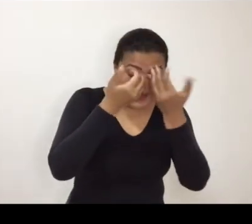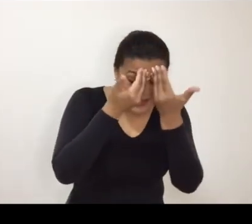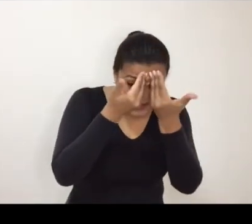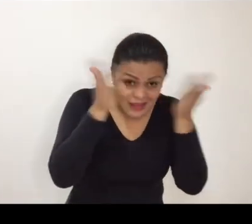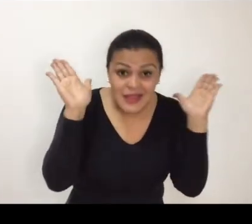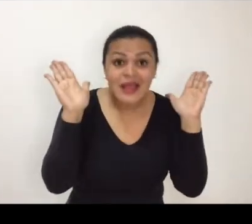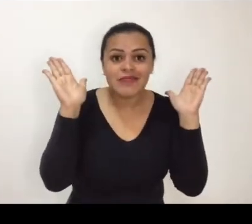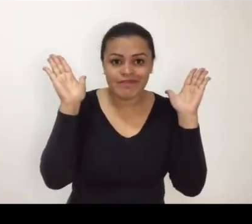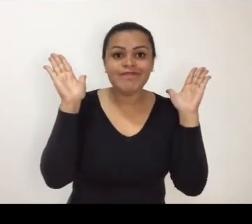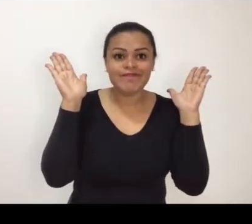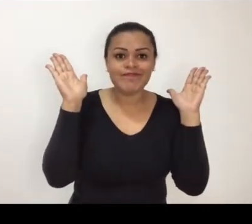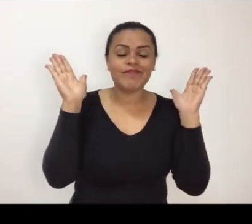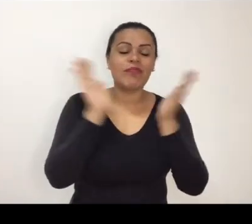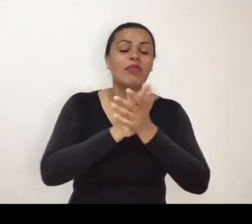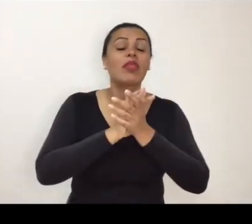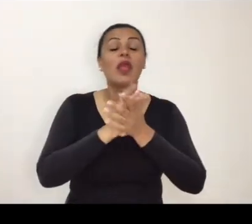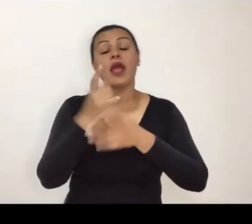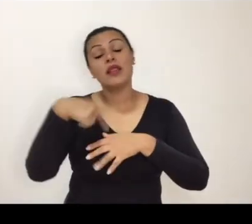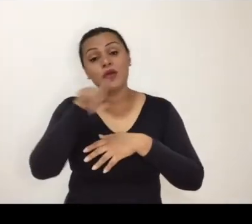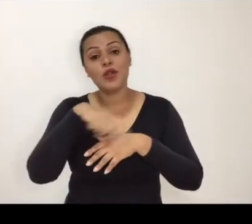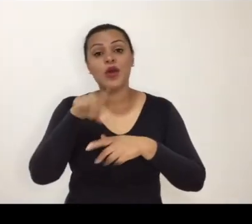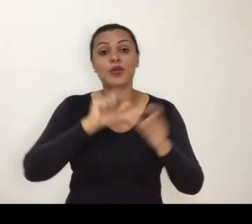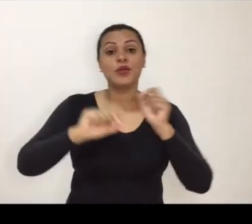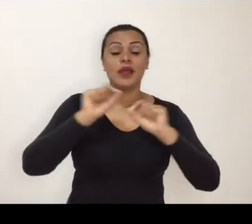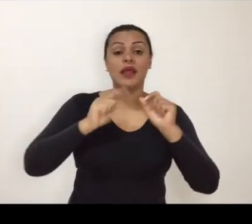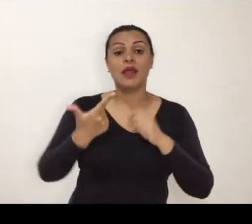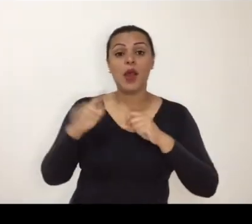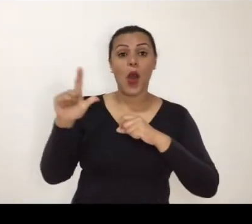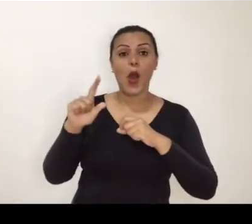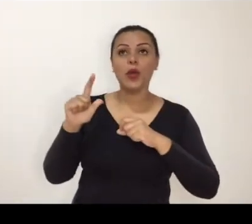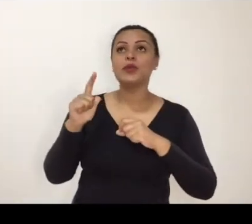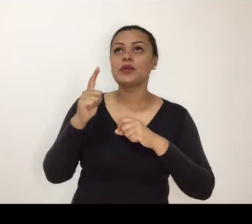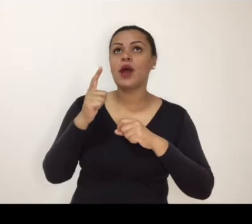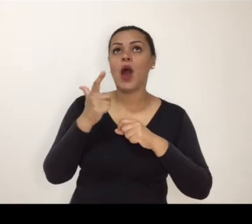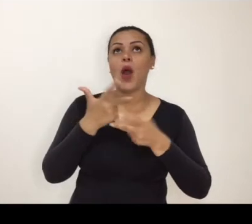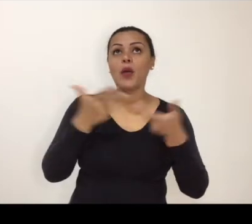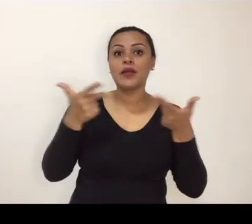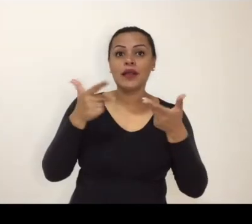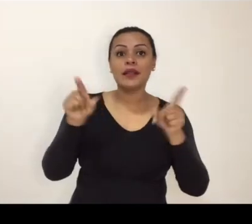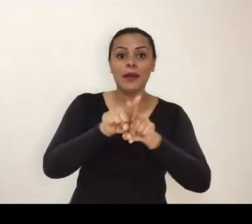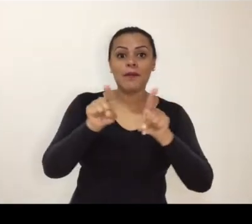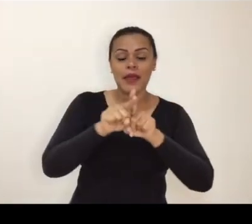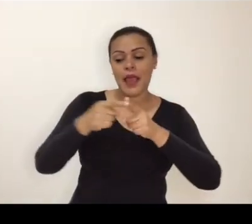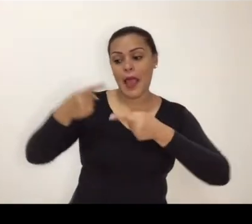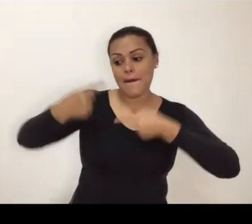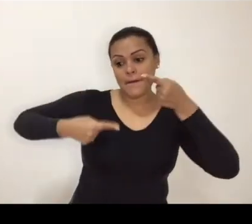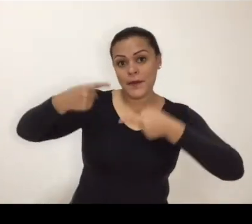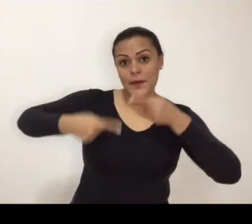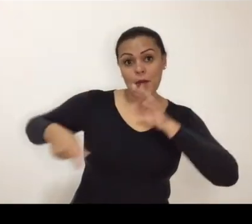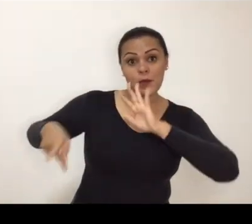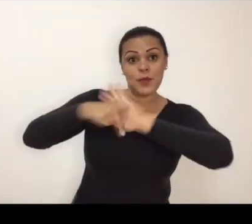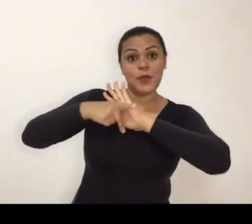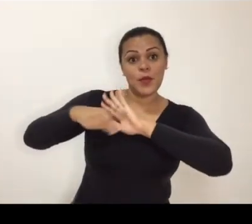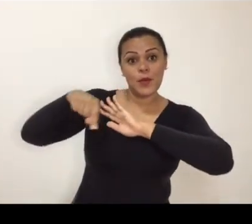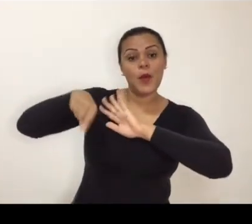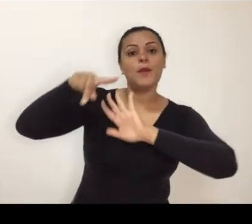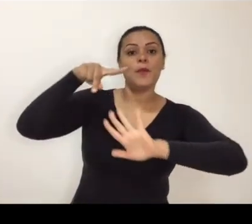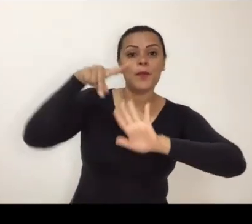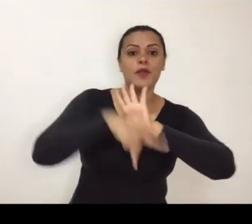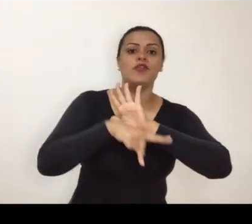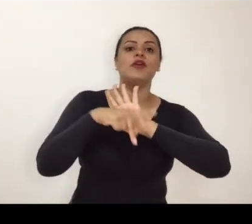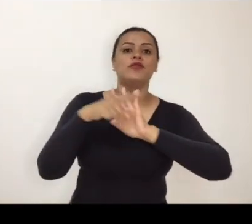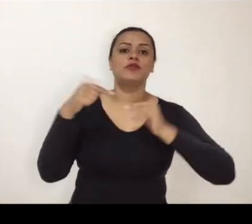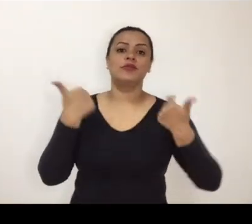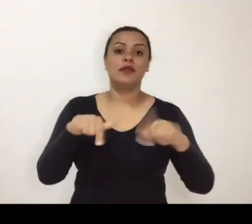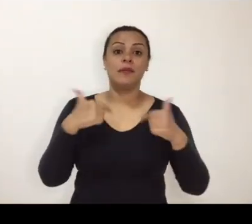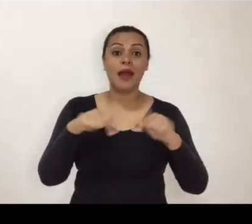viver. E aí, ao mesmo tempo, tinha uma outra questão bem marcada que tinha a ver com a política de relações do próprio projeto, do próprio trabalho,